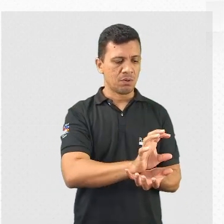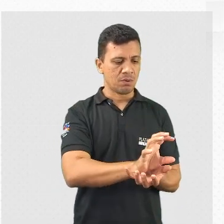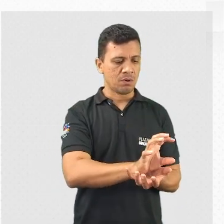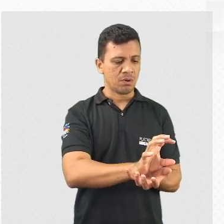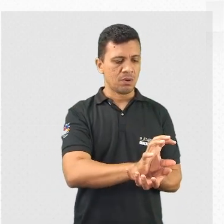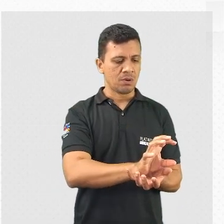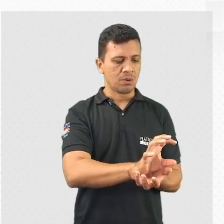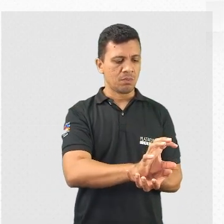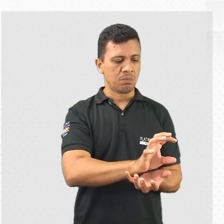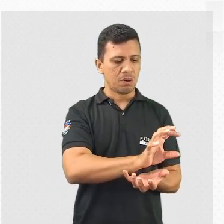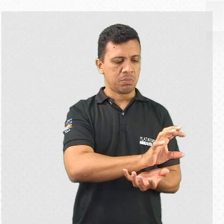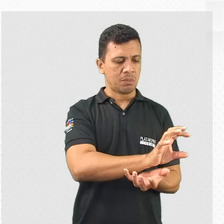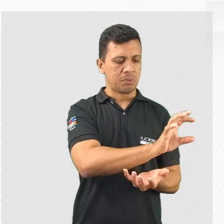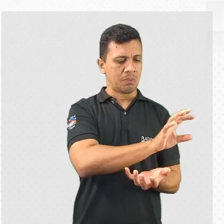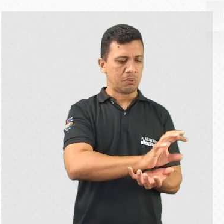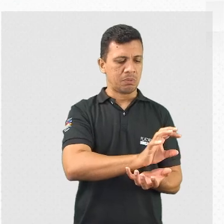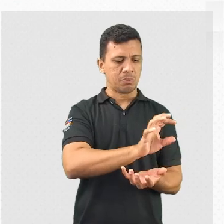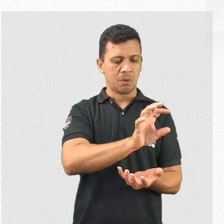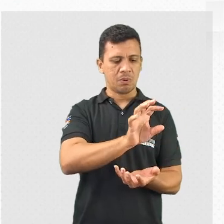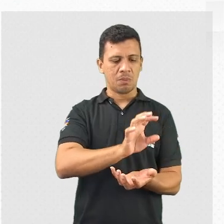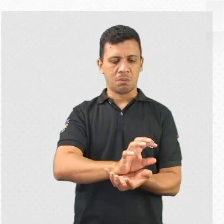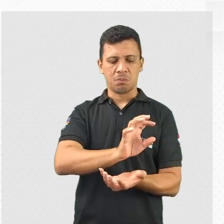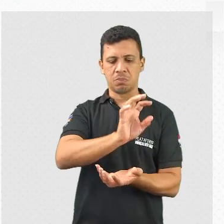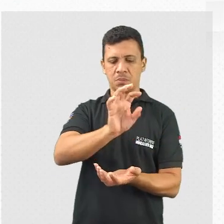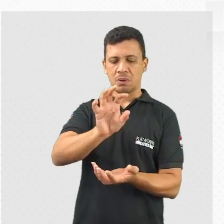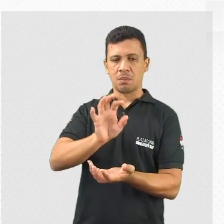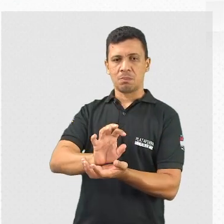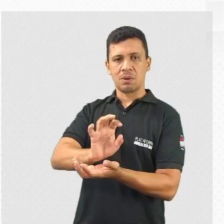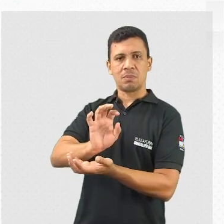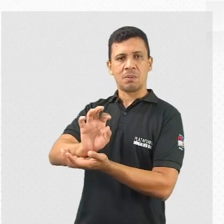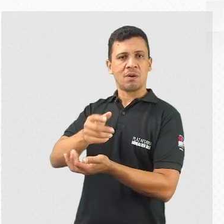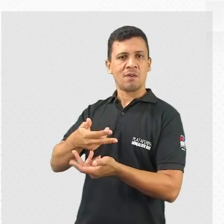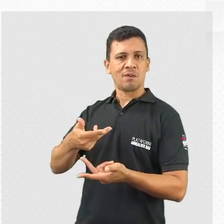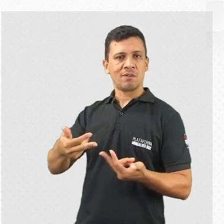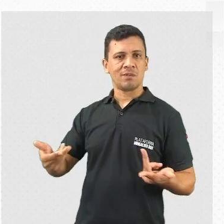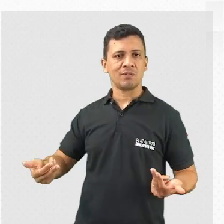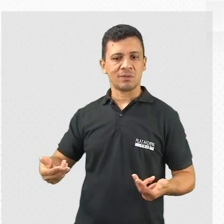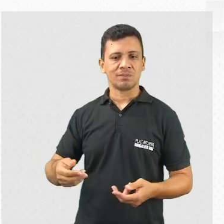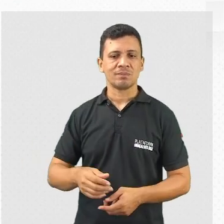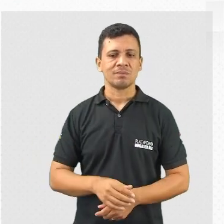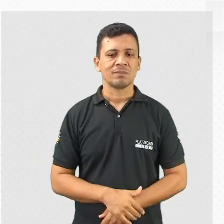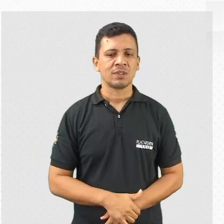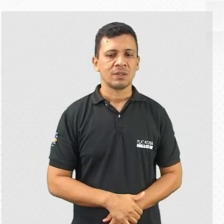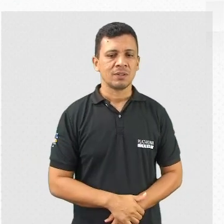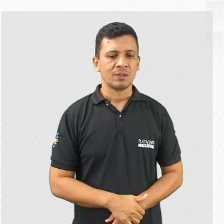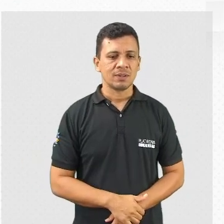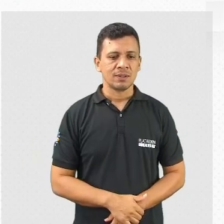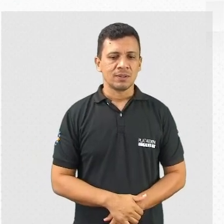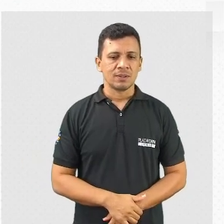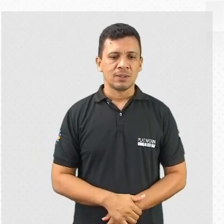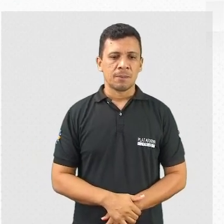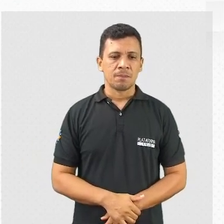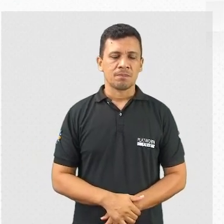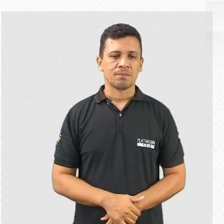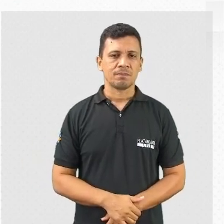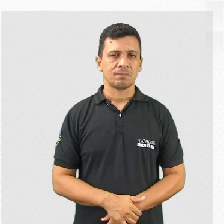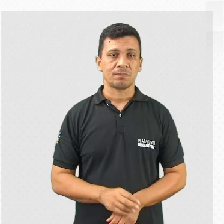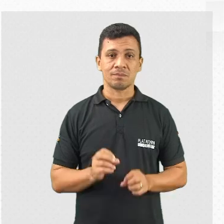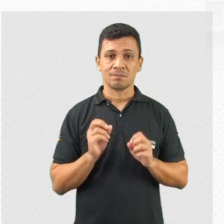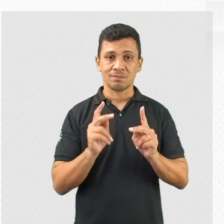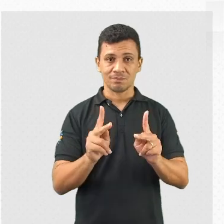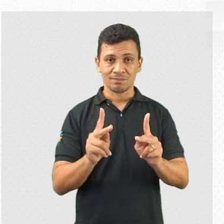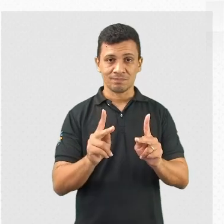ela se fragmentou, né, em vários continentes. Vou fazer aqui rápido aqui para a gente poder responder pelo menos mais um.